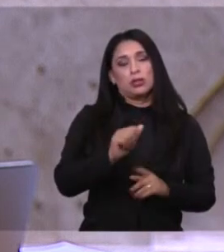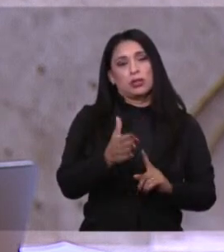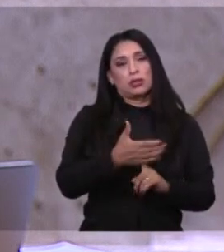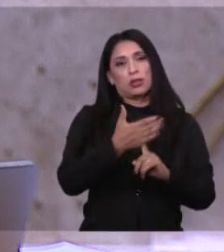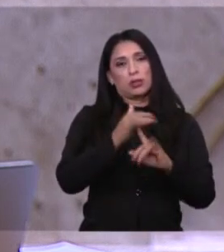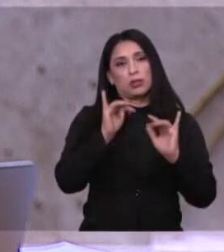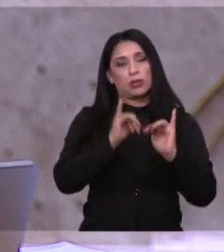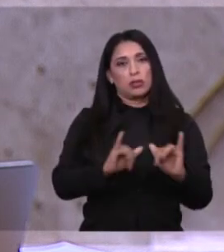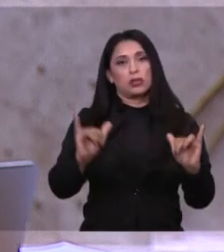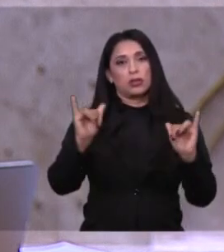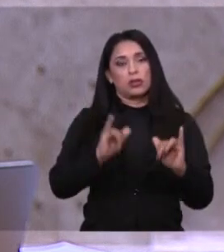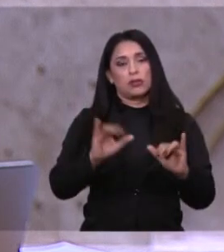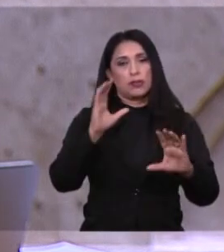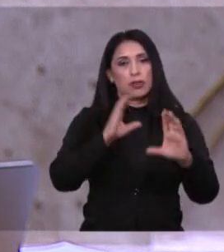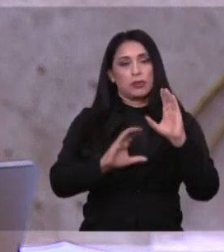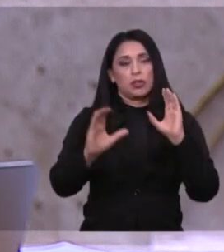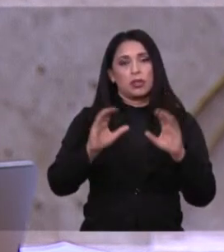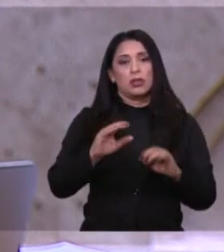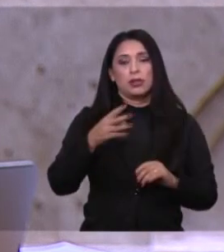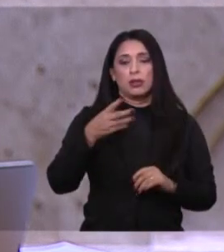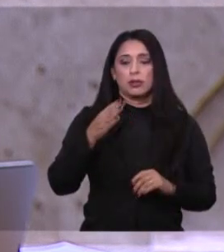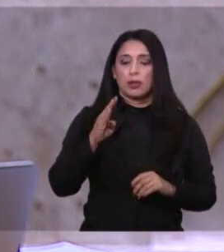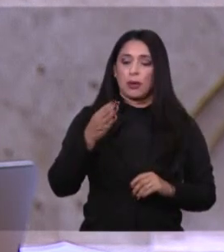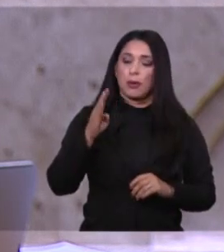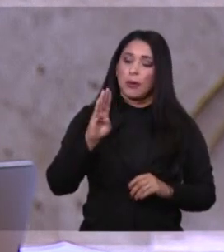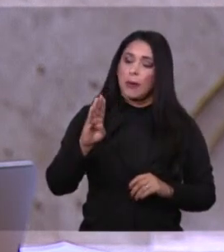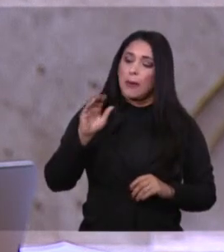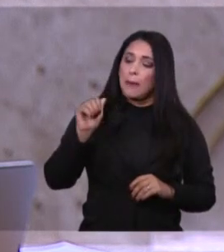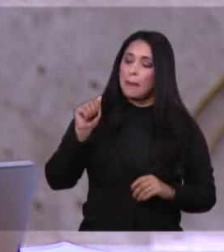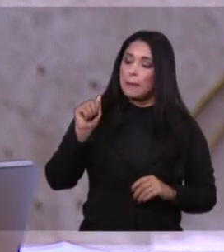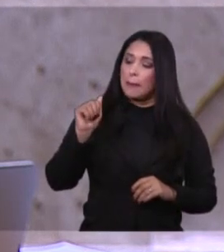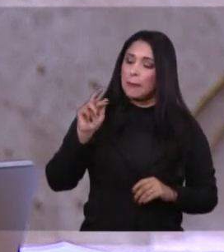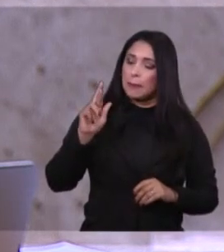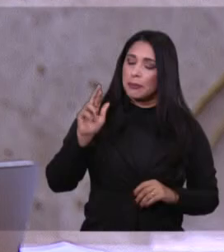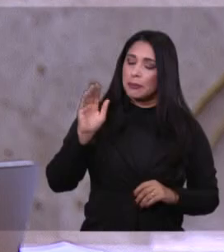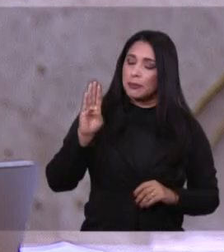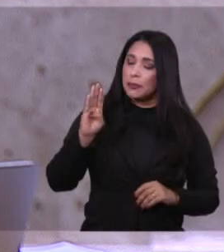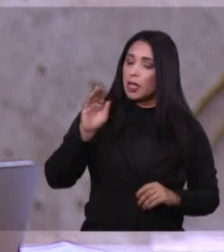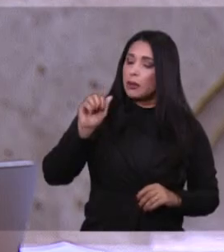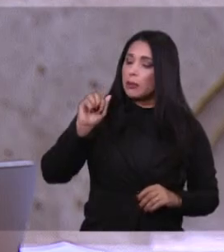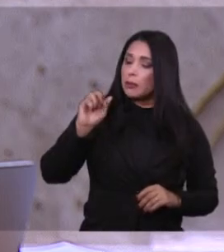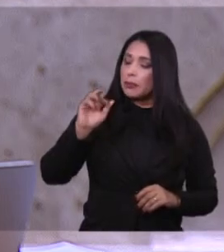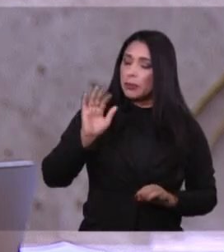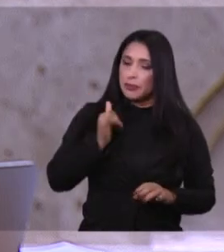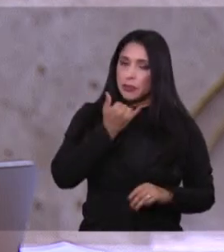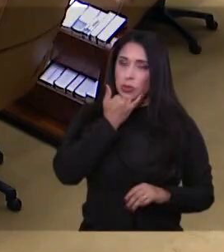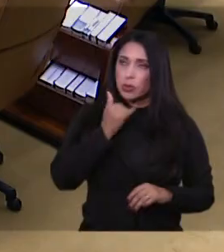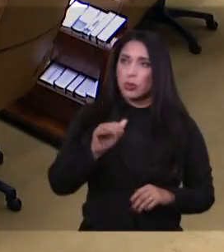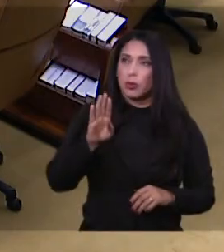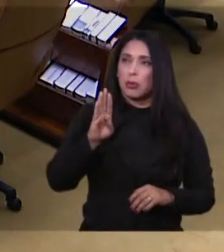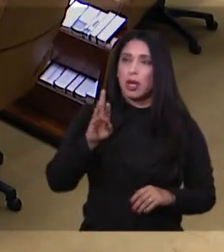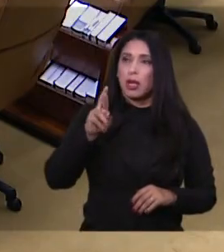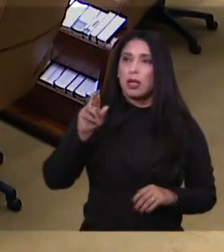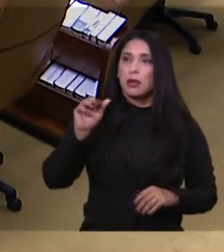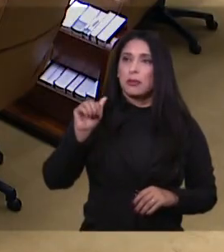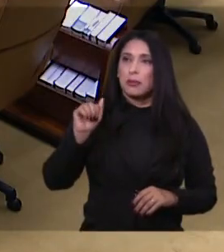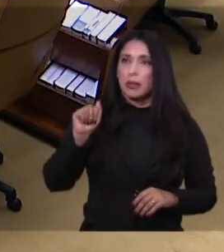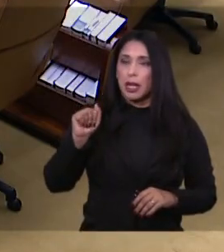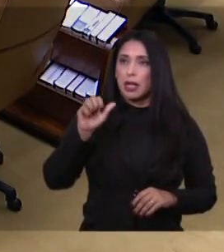Tecnologia da Informação e Comunicação, Brascom, o doutor Marciano Seabra de Godoy.